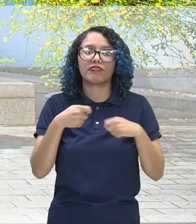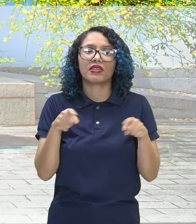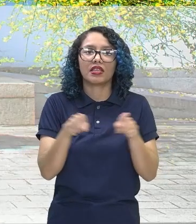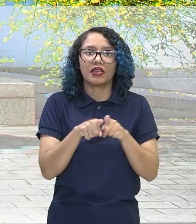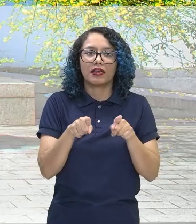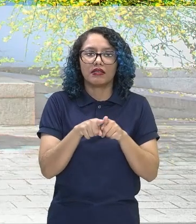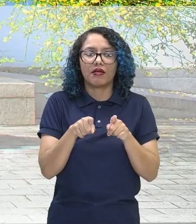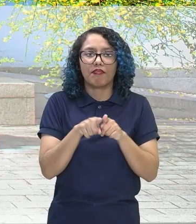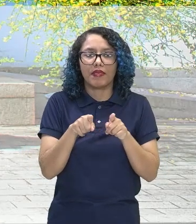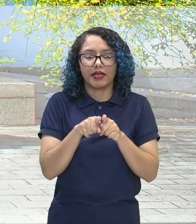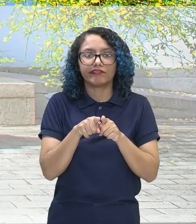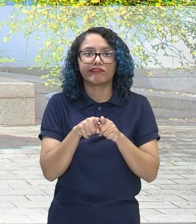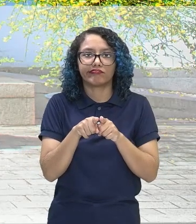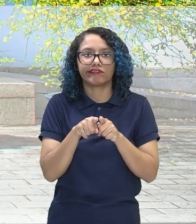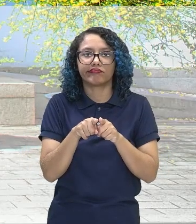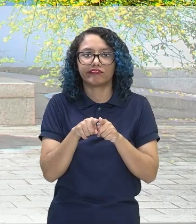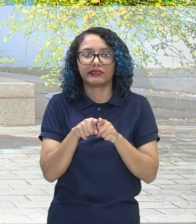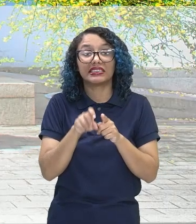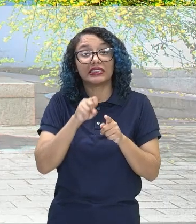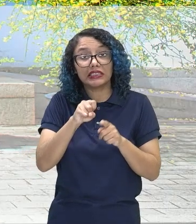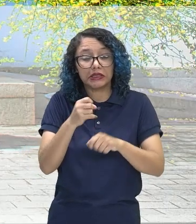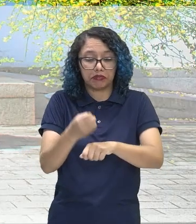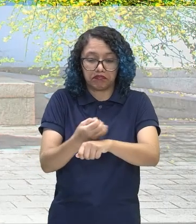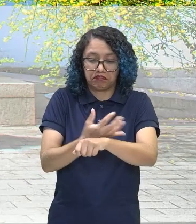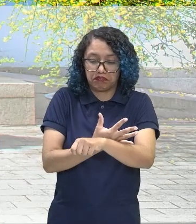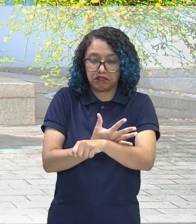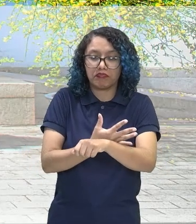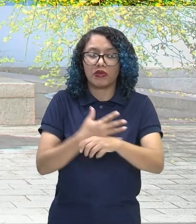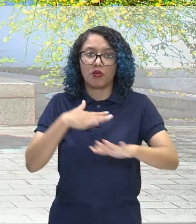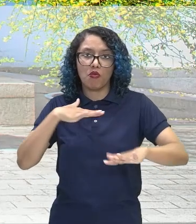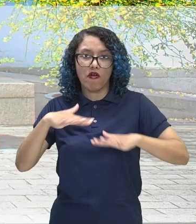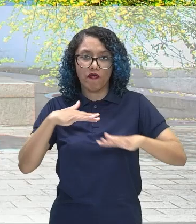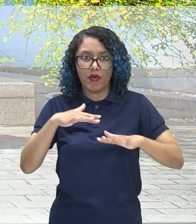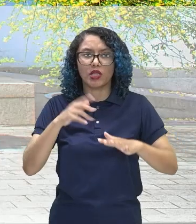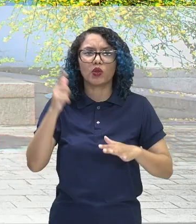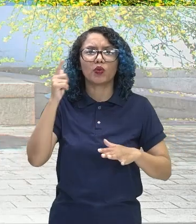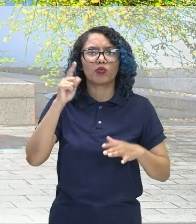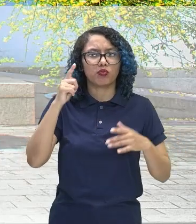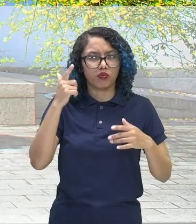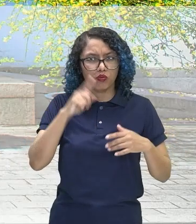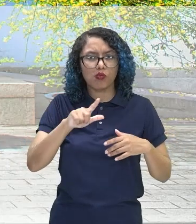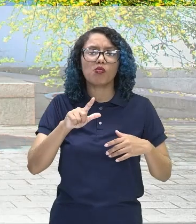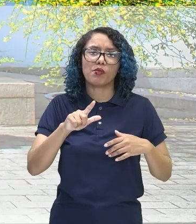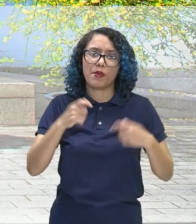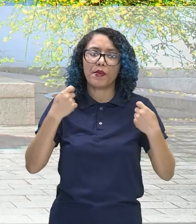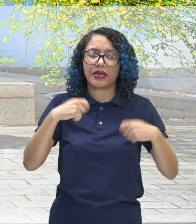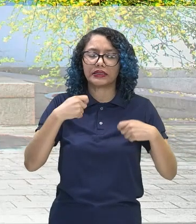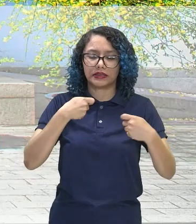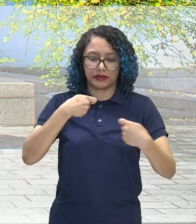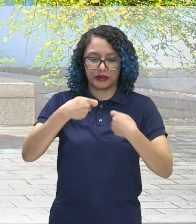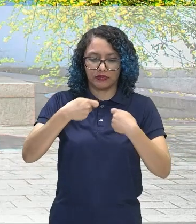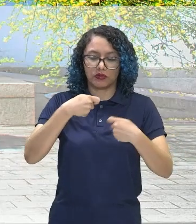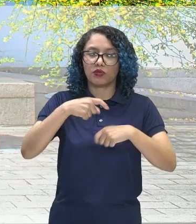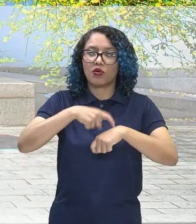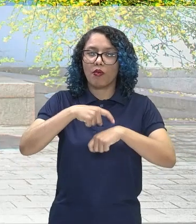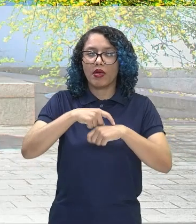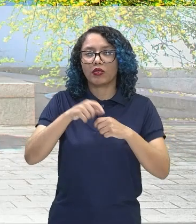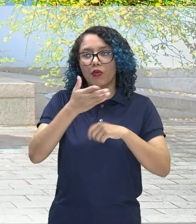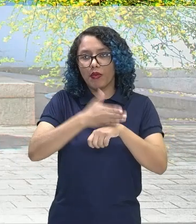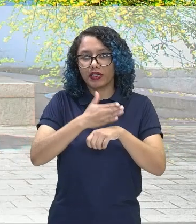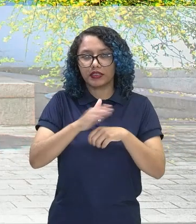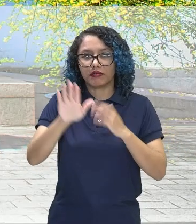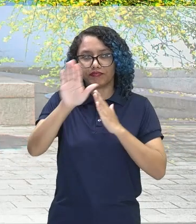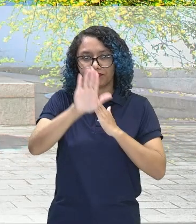um autocontrole das suas emoções e dos seus movimentos também durante a prática de Kung Fu.